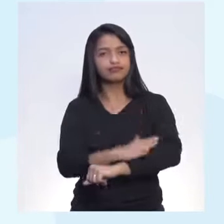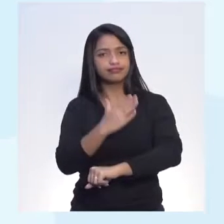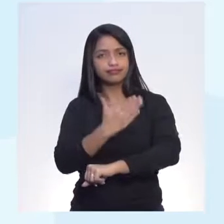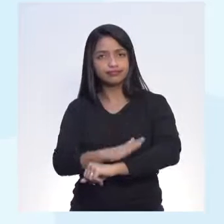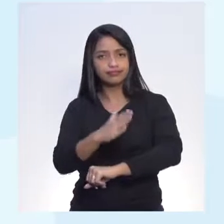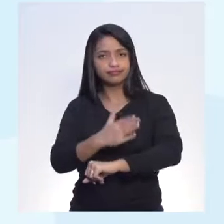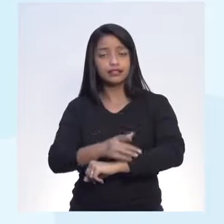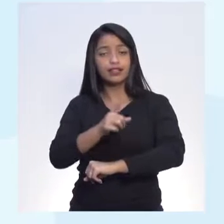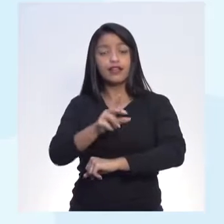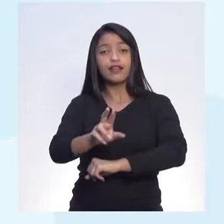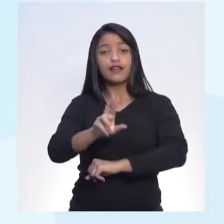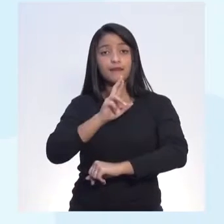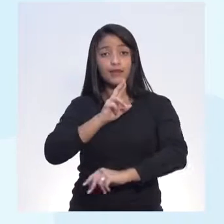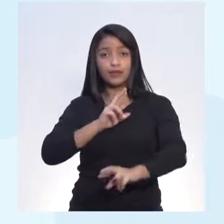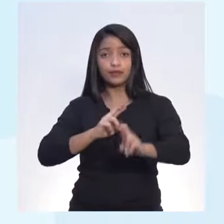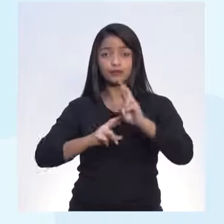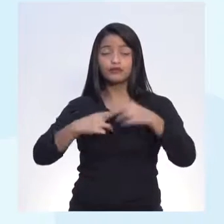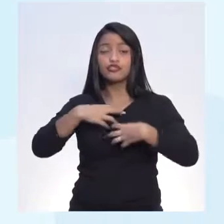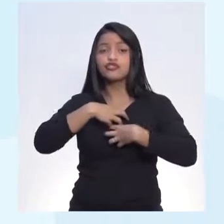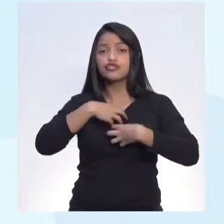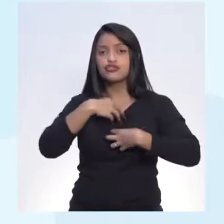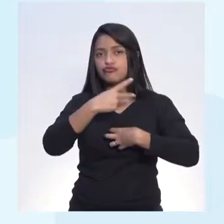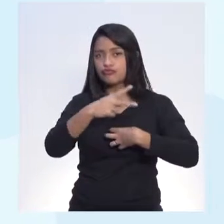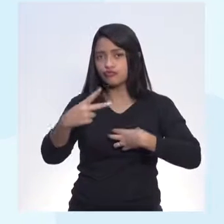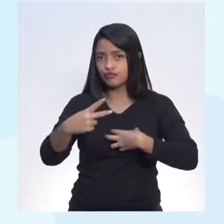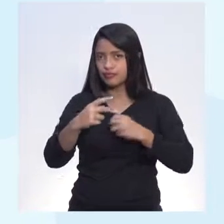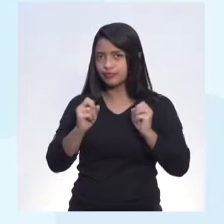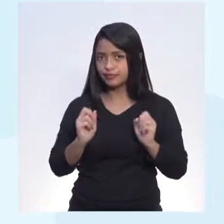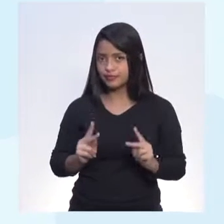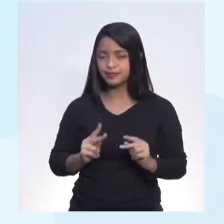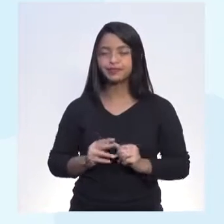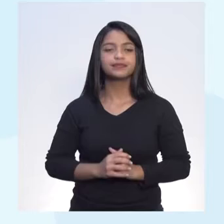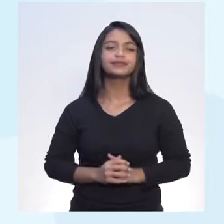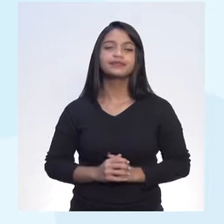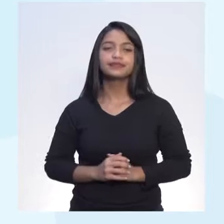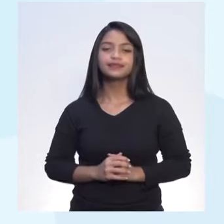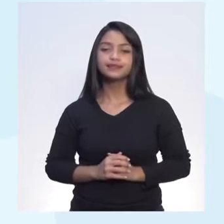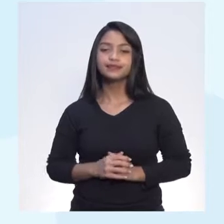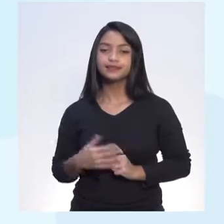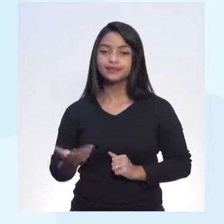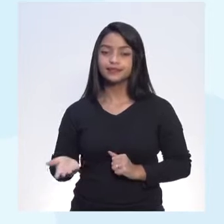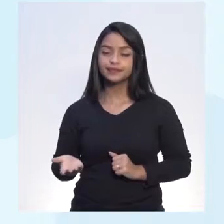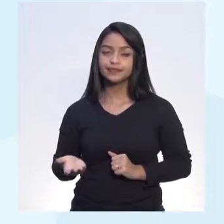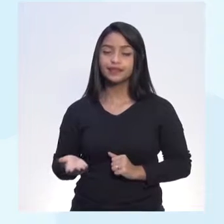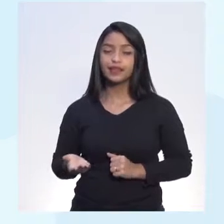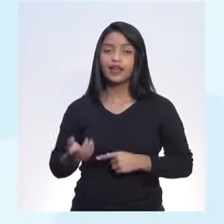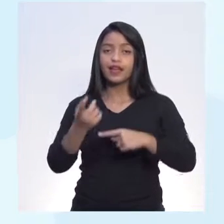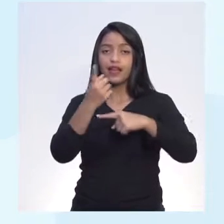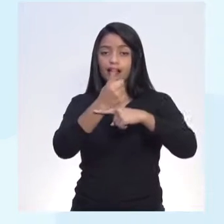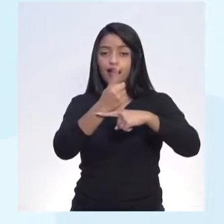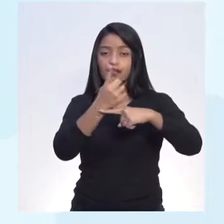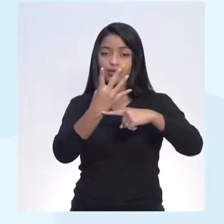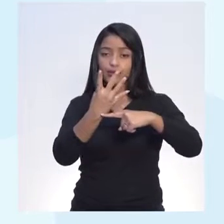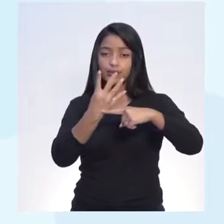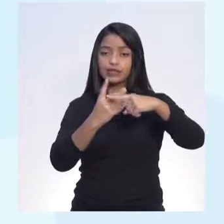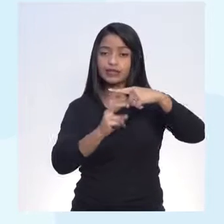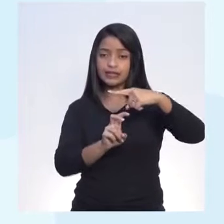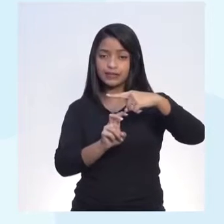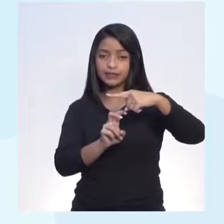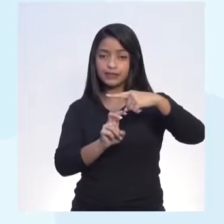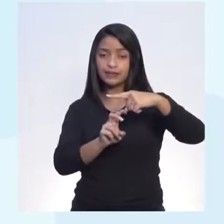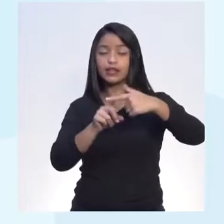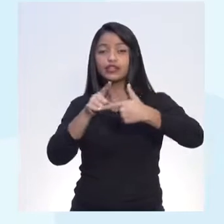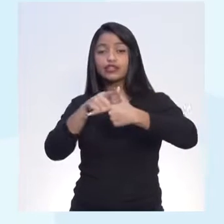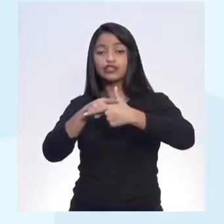coloquem as respostas como vocês acharem mais simples aí, né? Então, eu tenho 14 quintos que divide